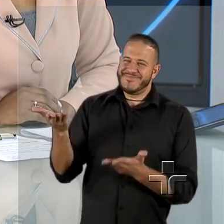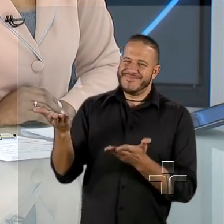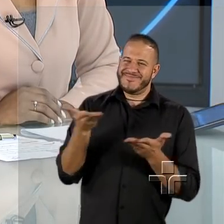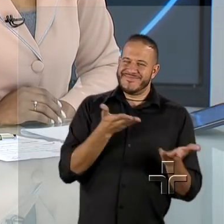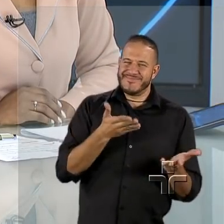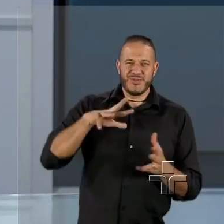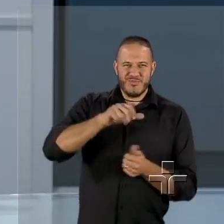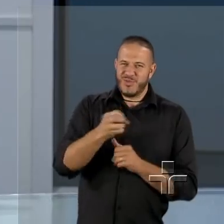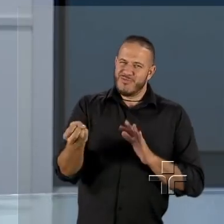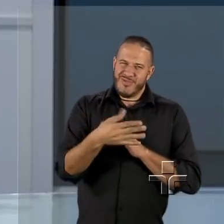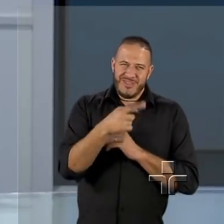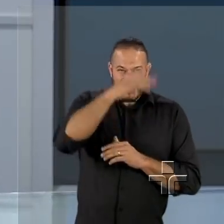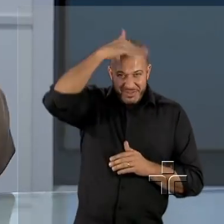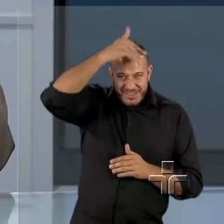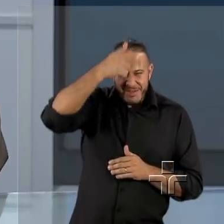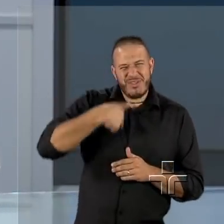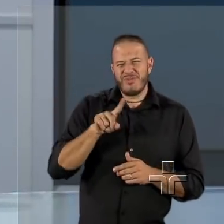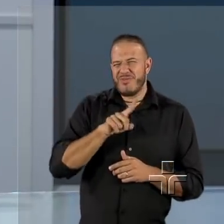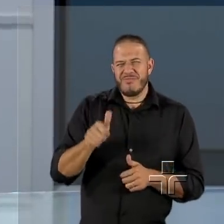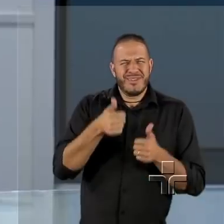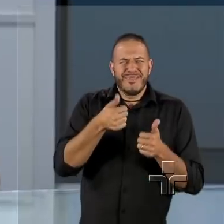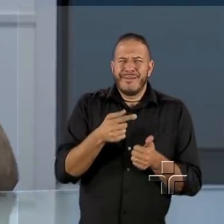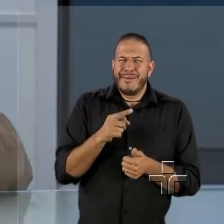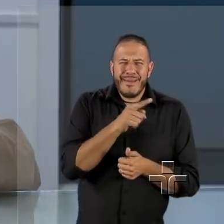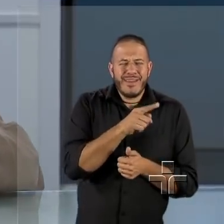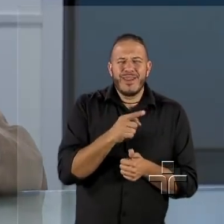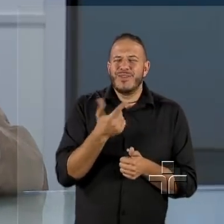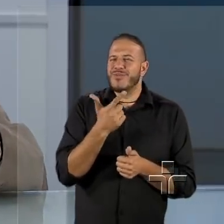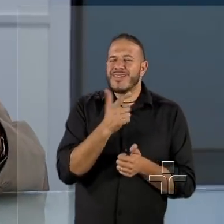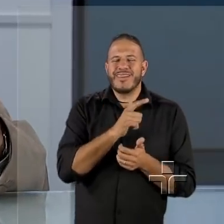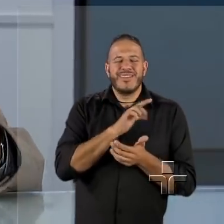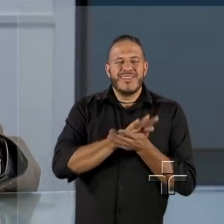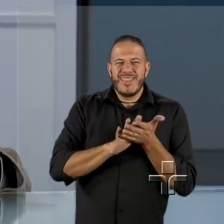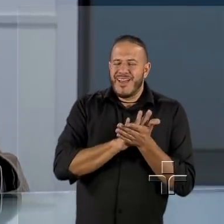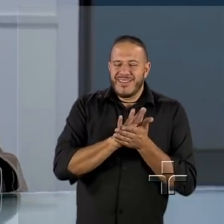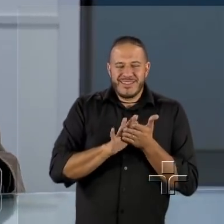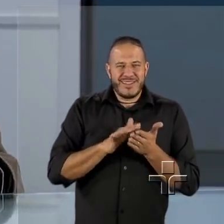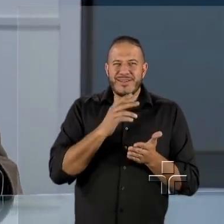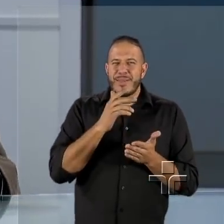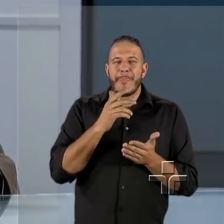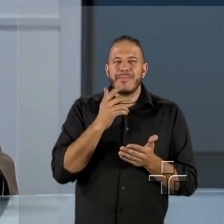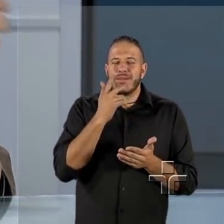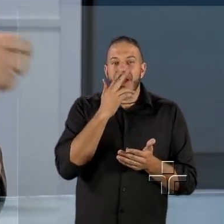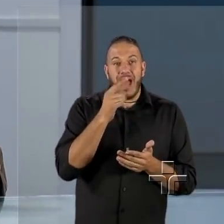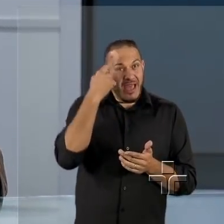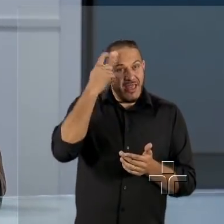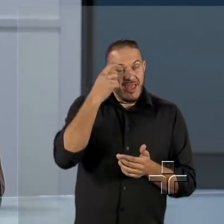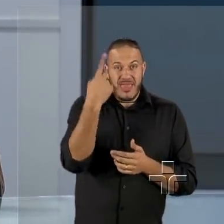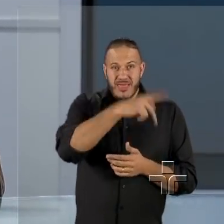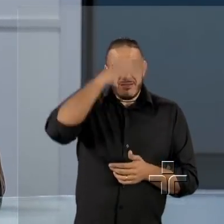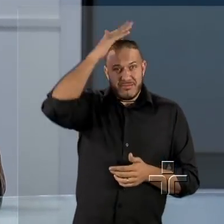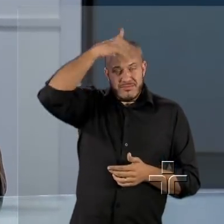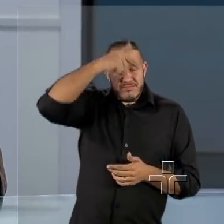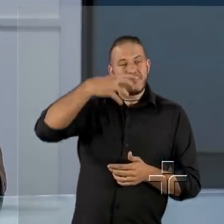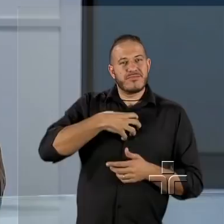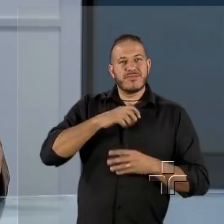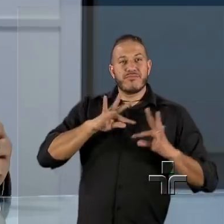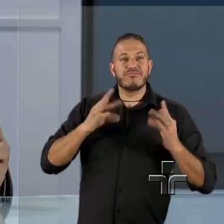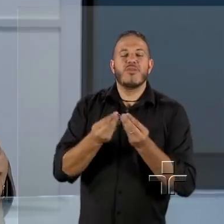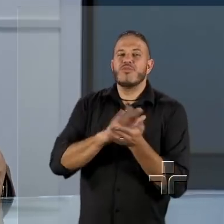superpopulação, precisavam de gente para sua agricultura, para sua indústria, para o seu trabalho. Então, só o Brasil, o que o Brasil recebeu de japonês,